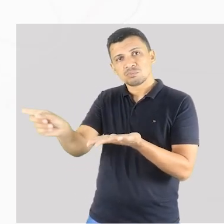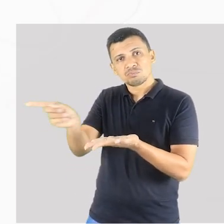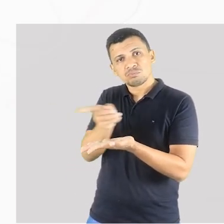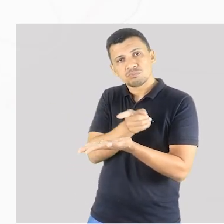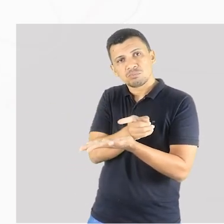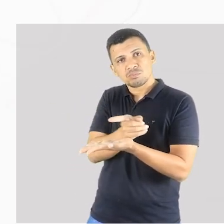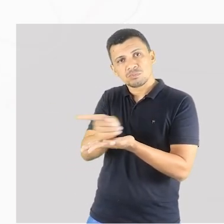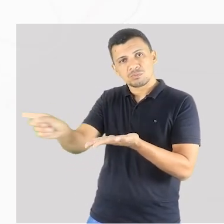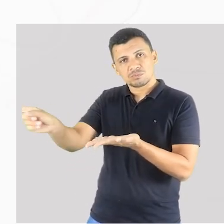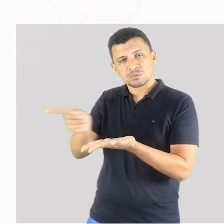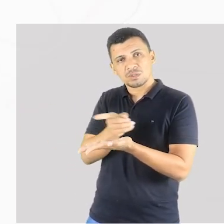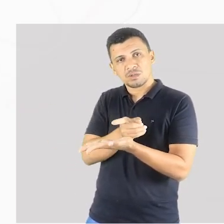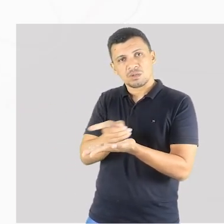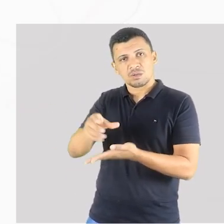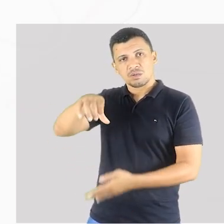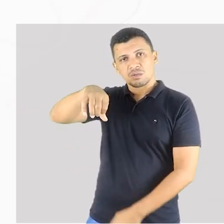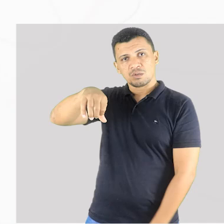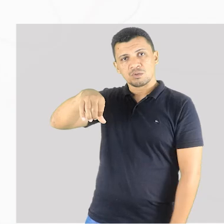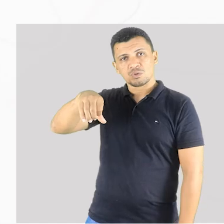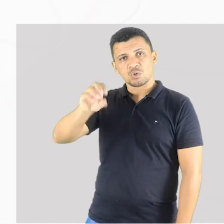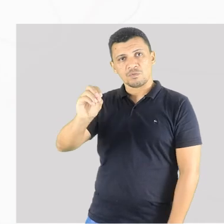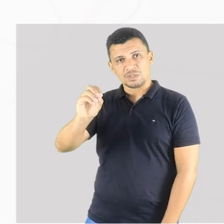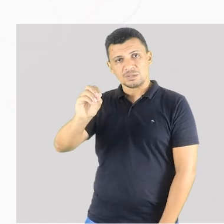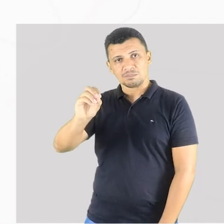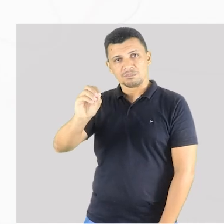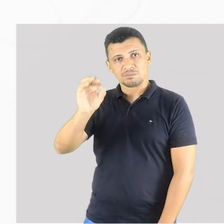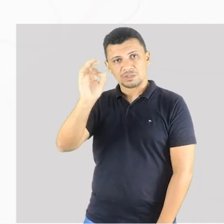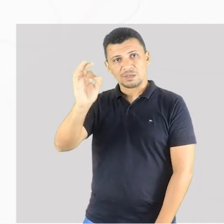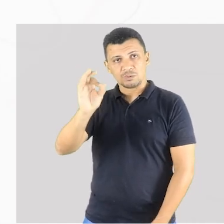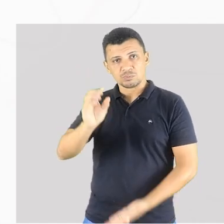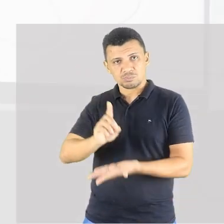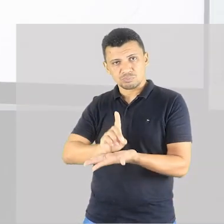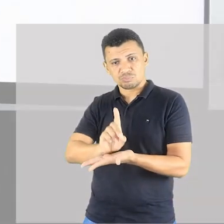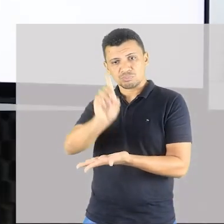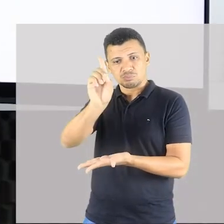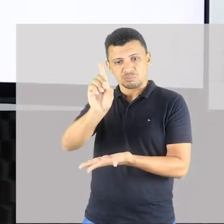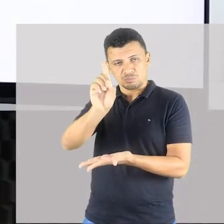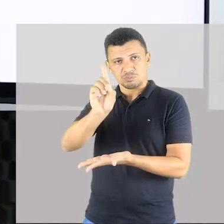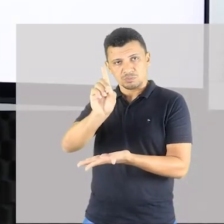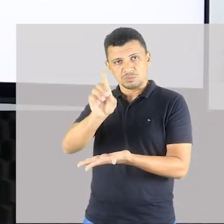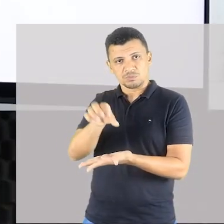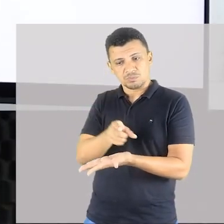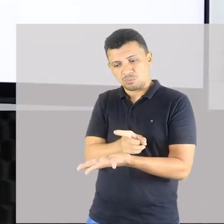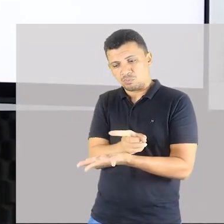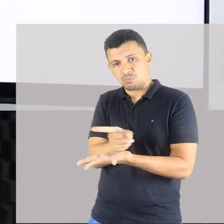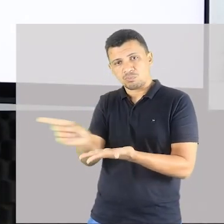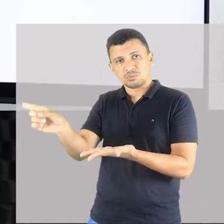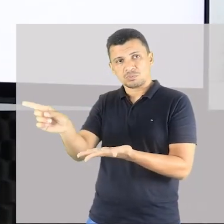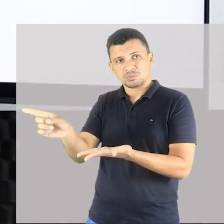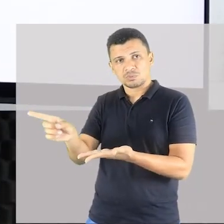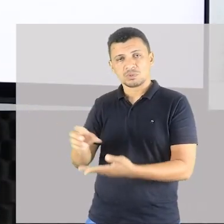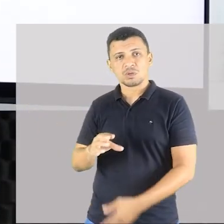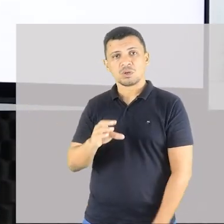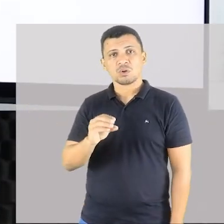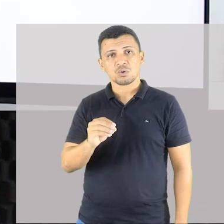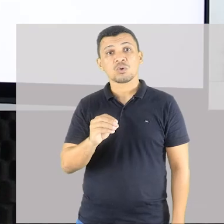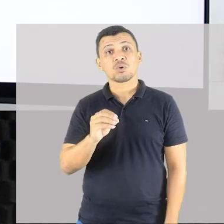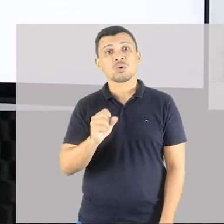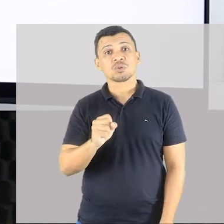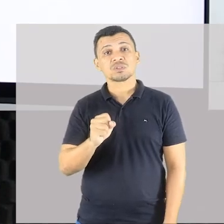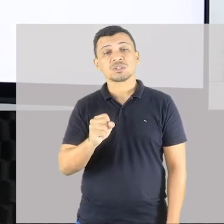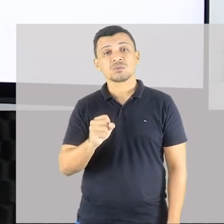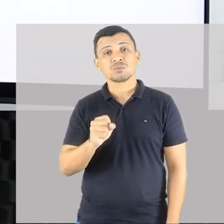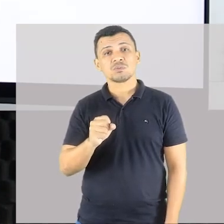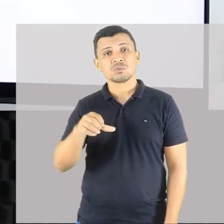espira, ou seja, elas formam 90 graus com a reta normal, igual aí, ó, o θ é 90 graus, o cosseno de 90 é 0, aí